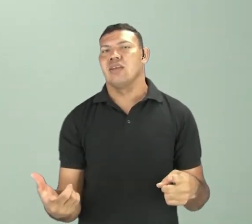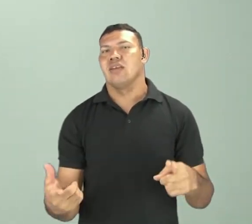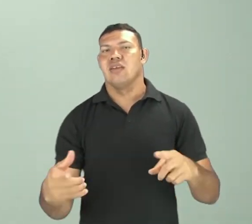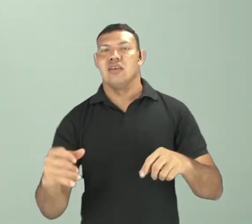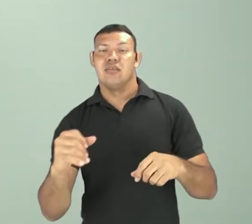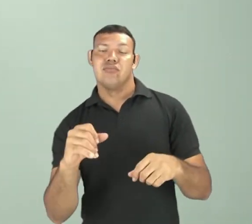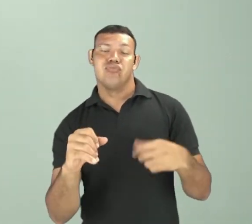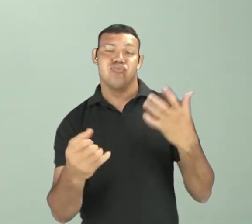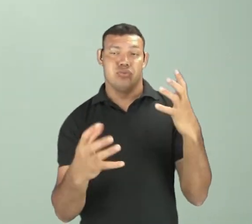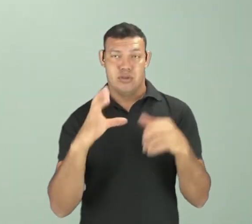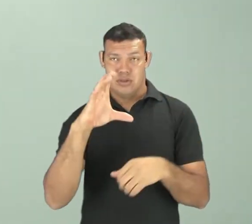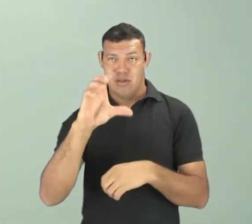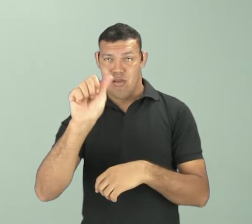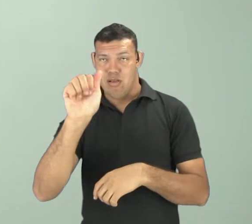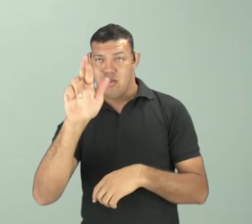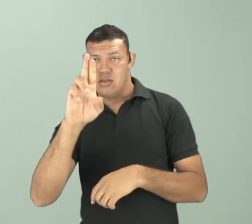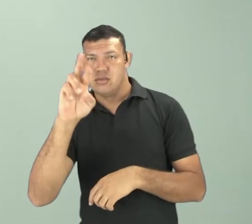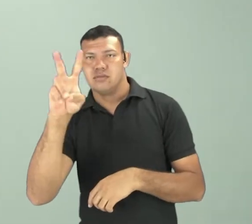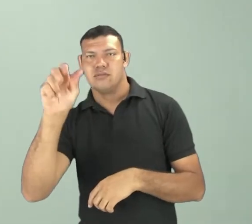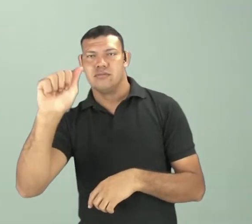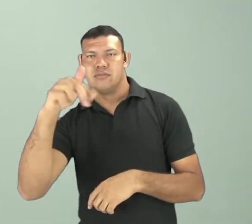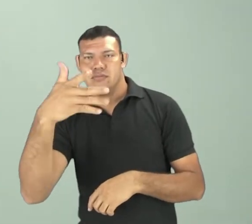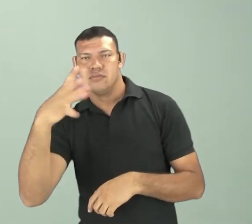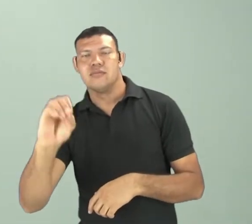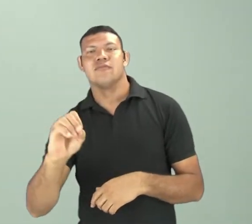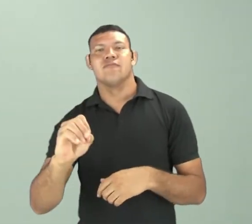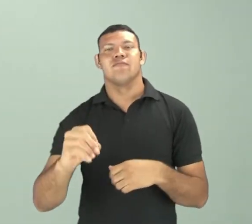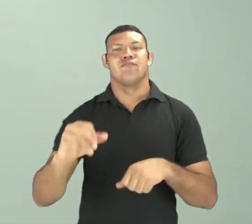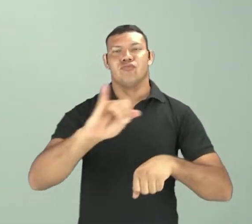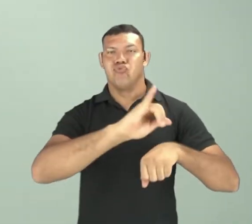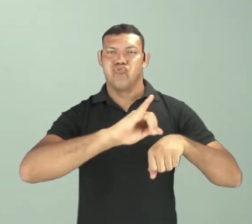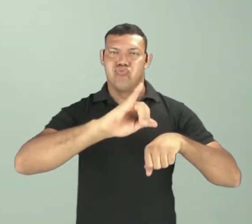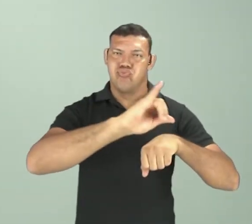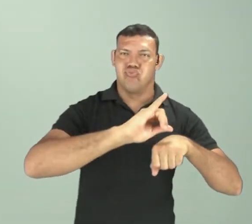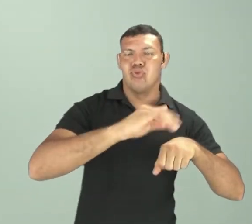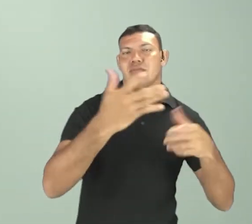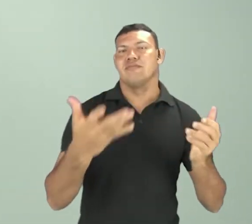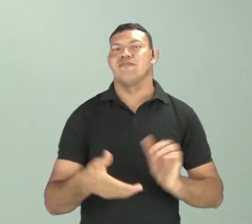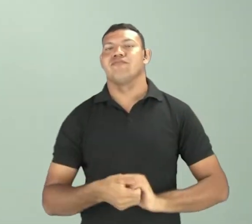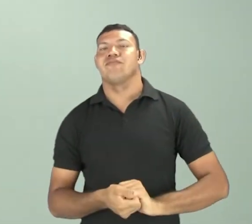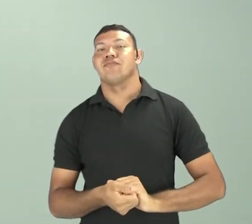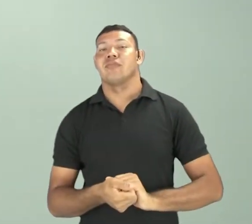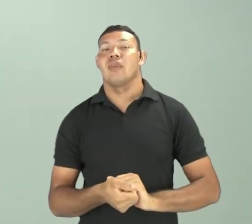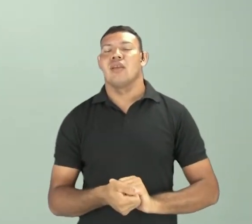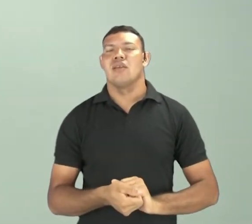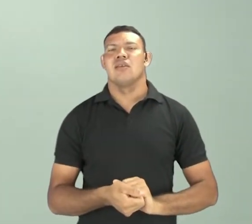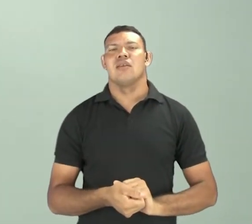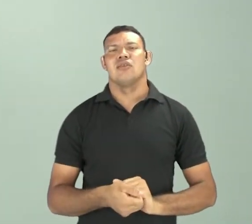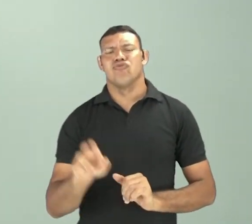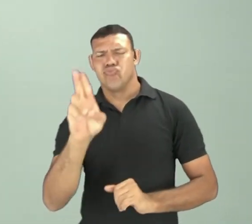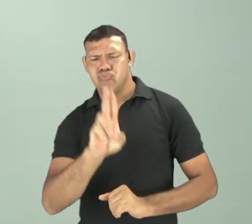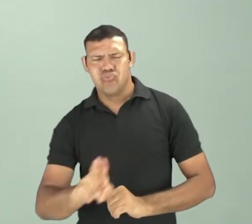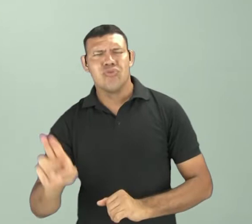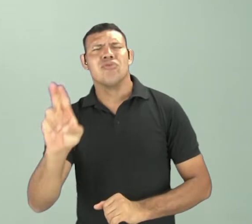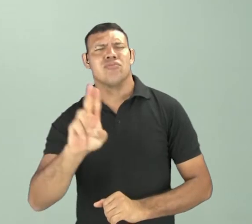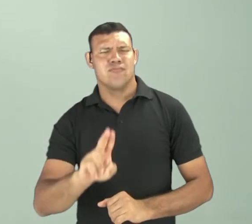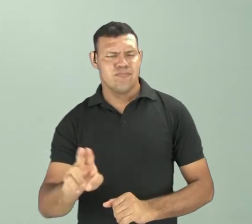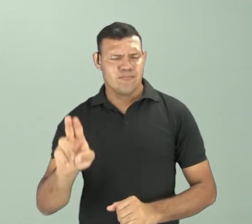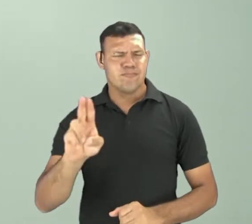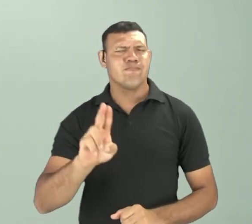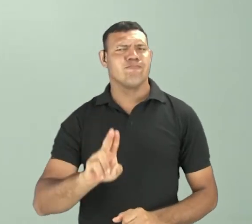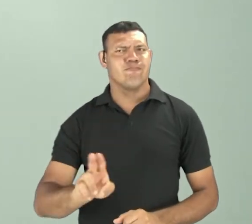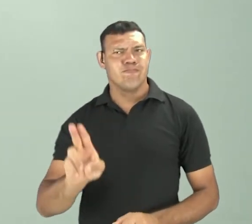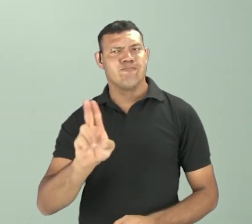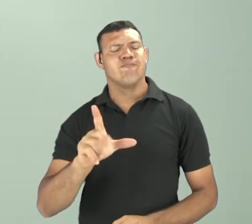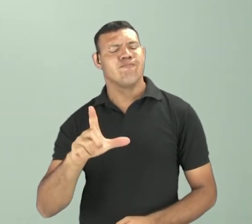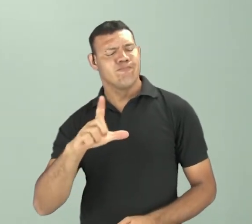do carvão, de combustíveis fósseis, através da queima desses combustíveis, nós temos